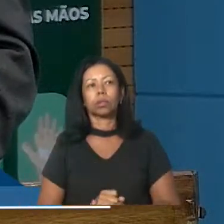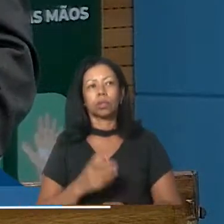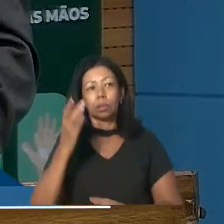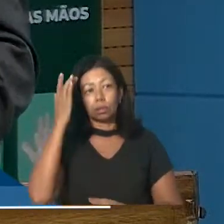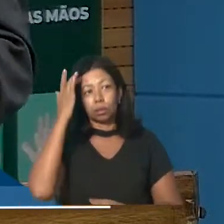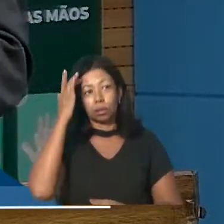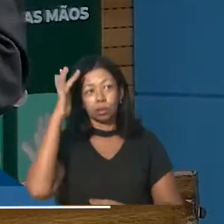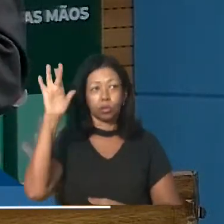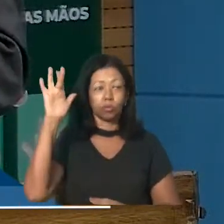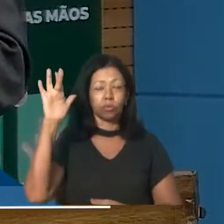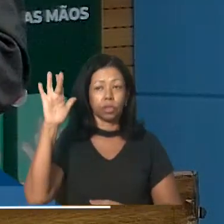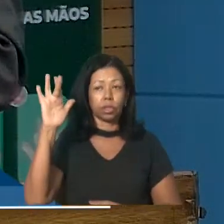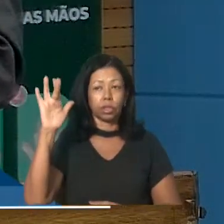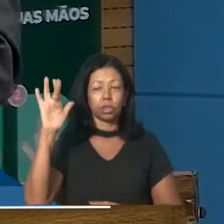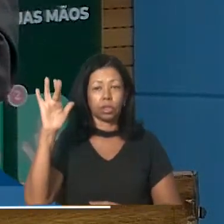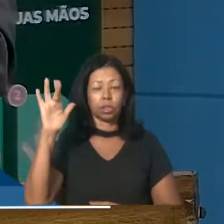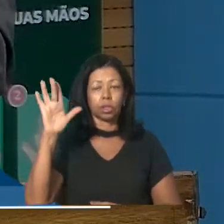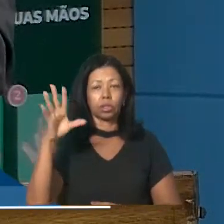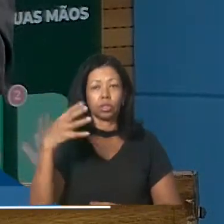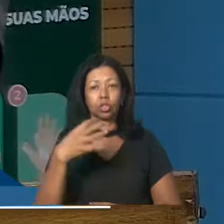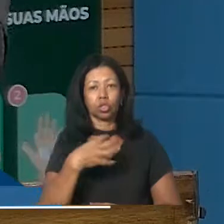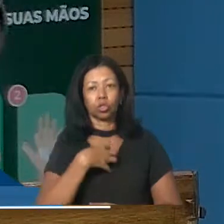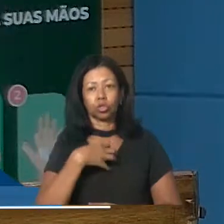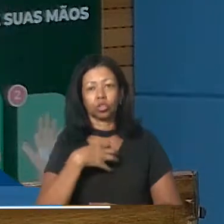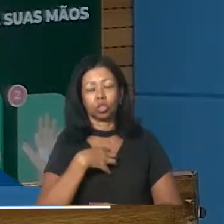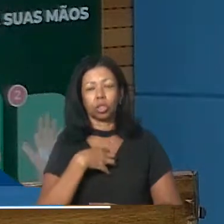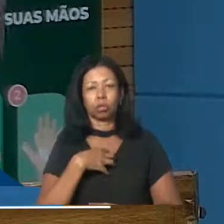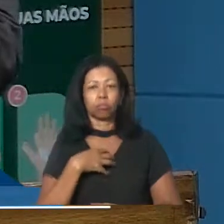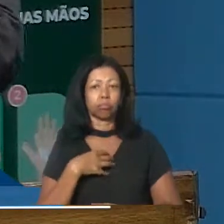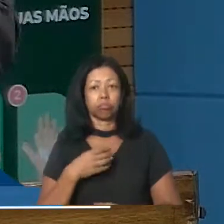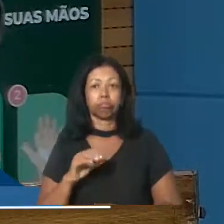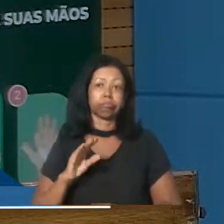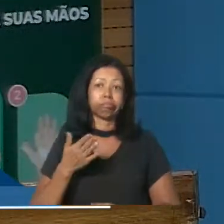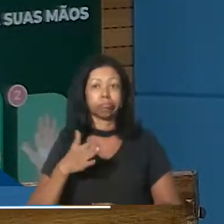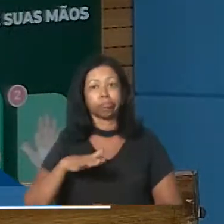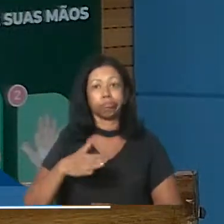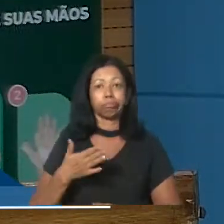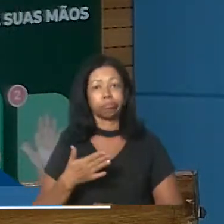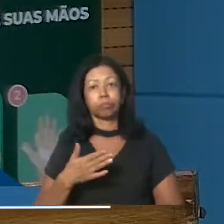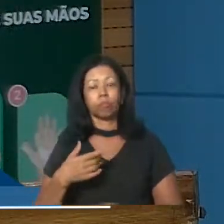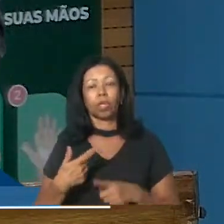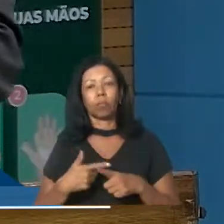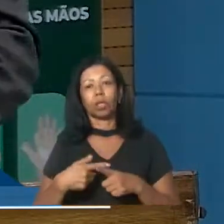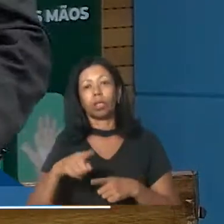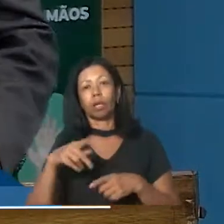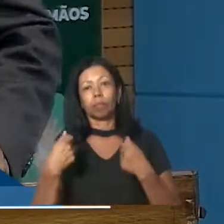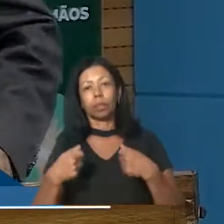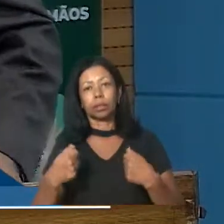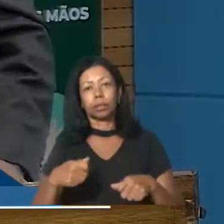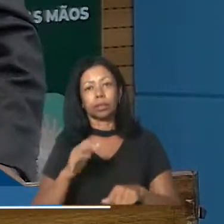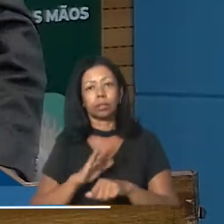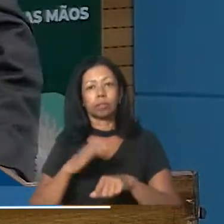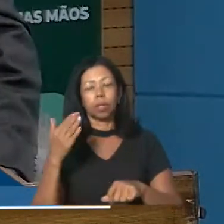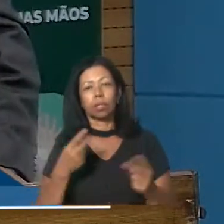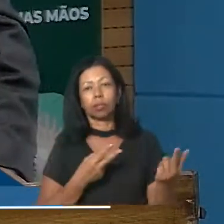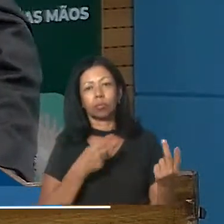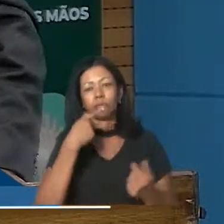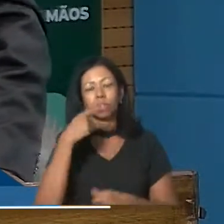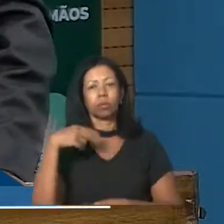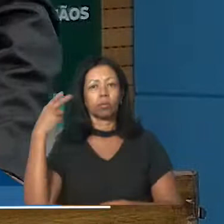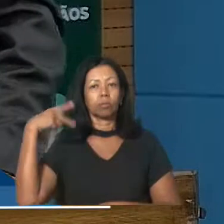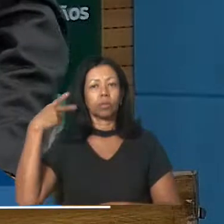solucionar de forma paliativa, que lá precisa de muito mais, como disse o vereador